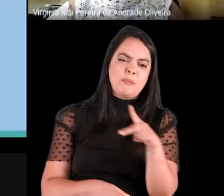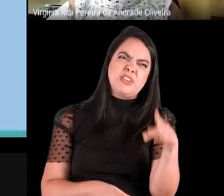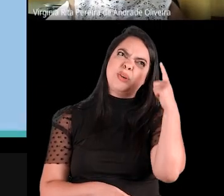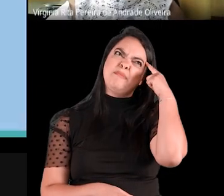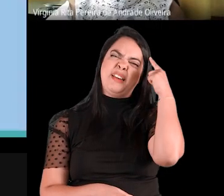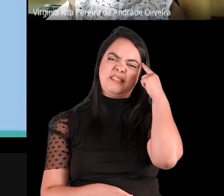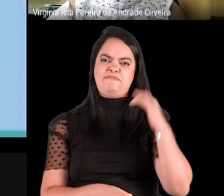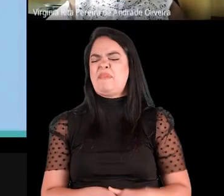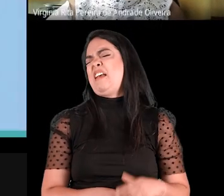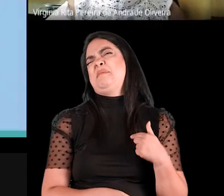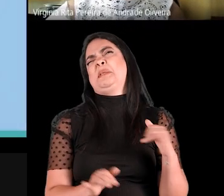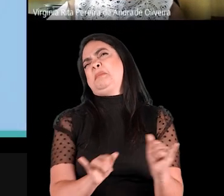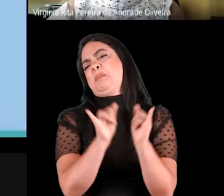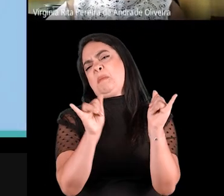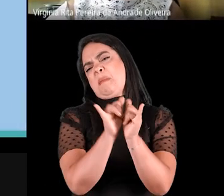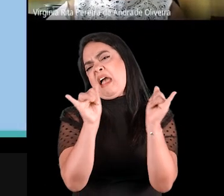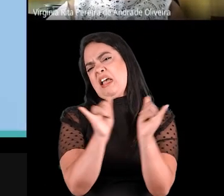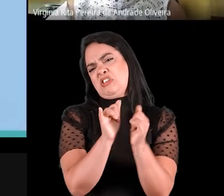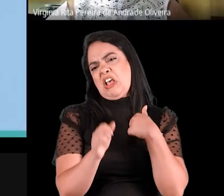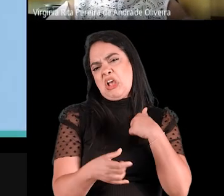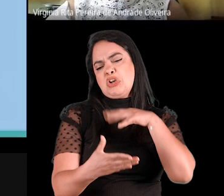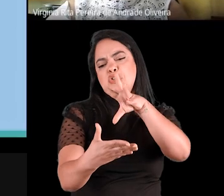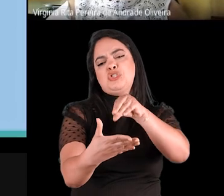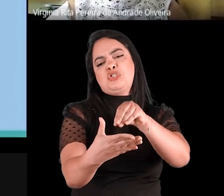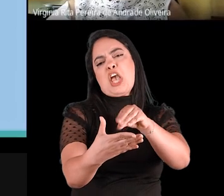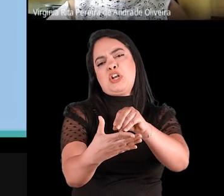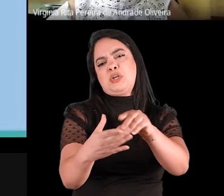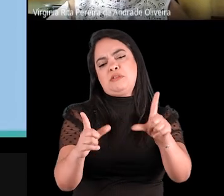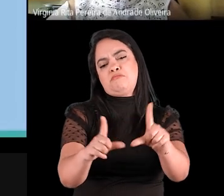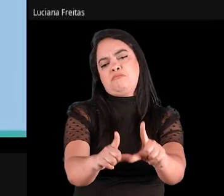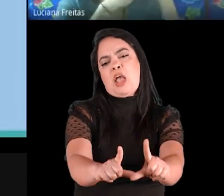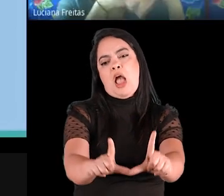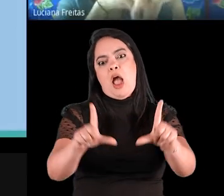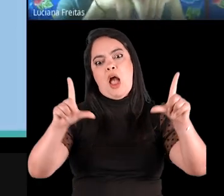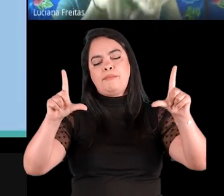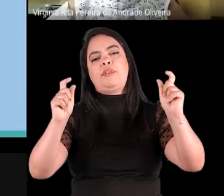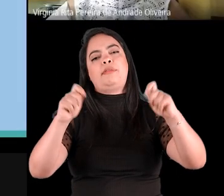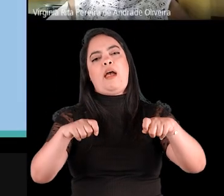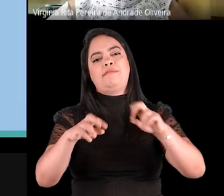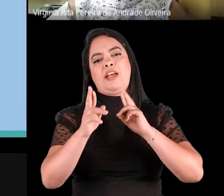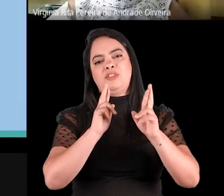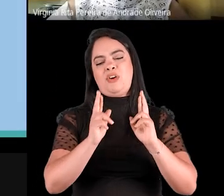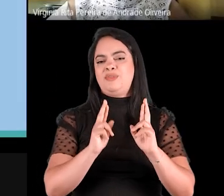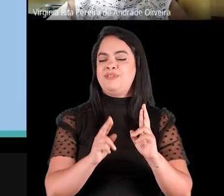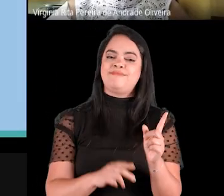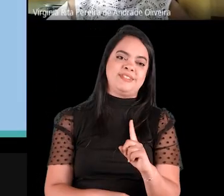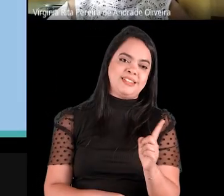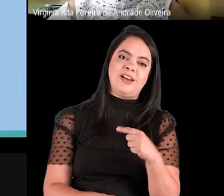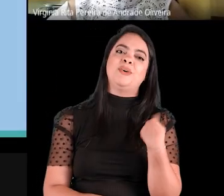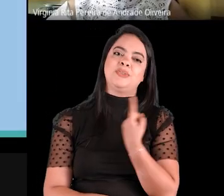bobagem, é só eu pegar aqui no Xerox, eu amplio e fica ok, e resolve o problema. Né? Então, por isso que a gente quis trazer